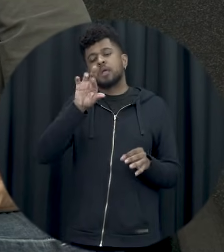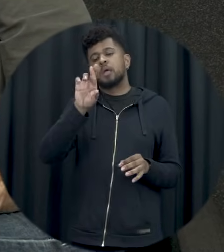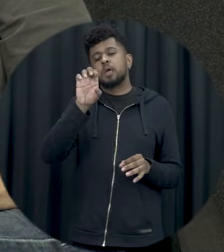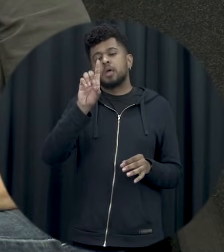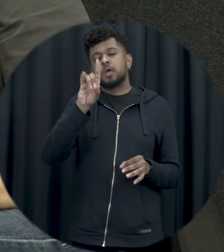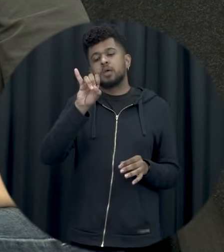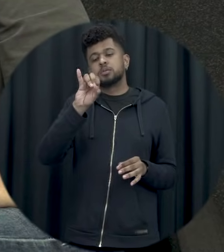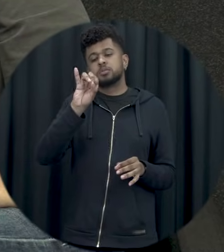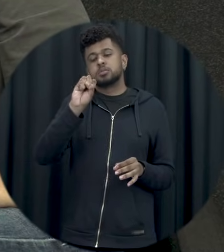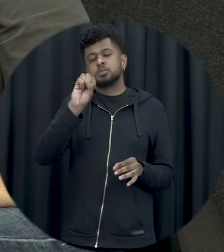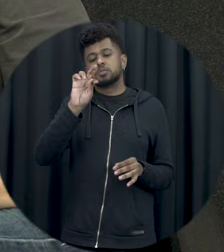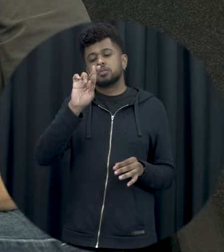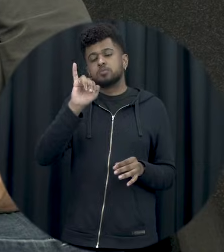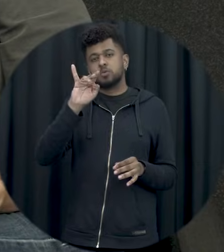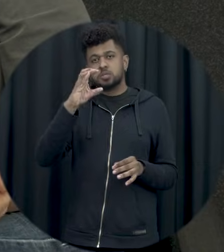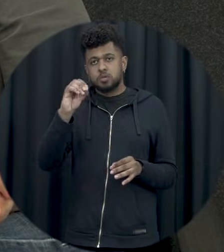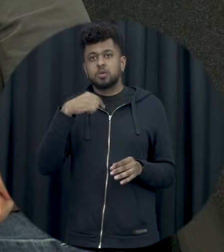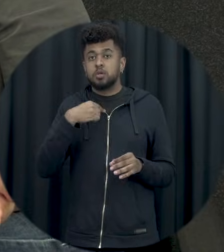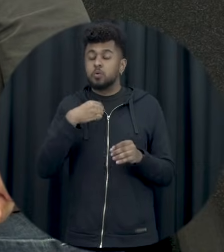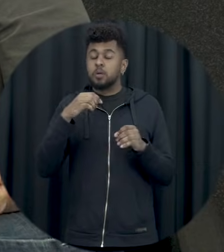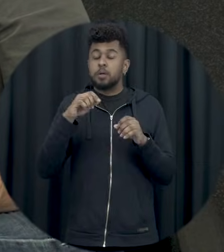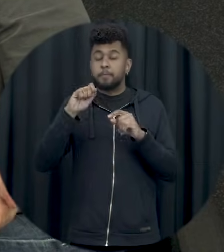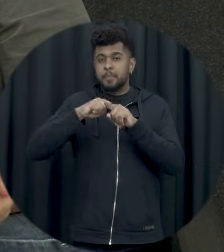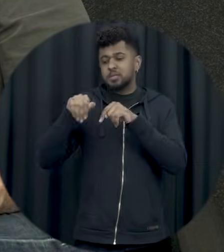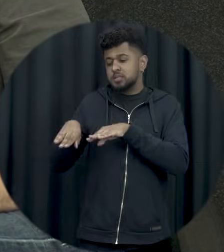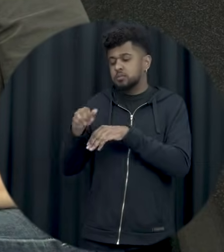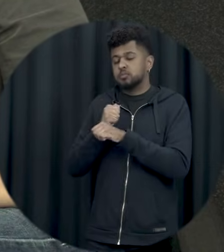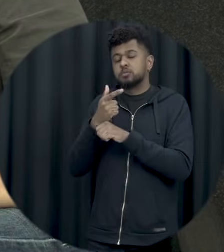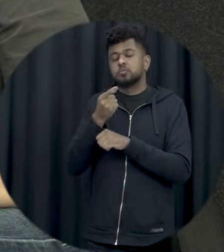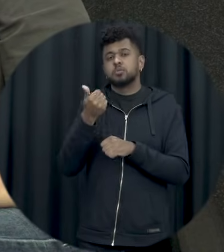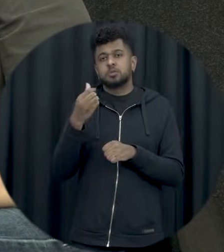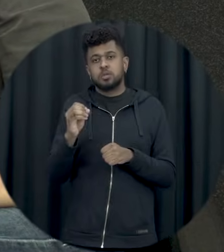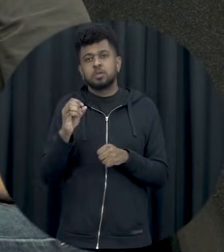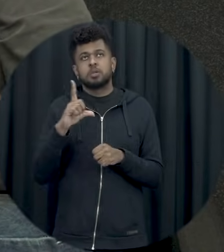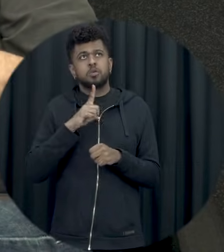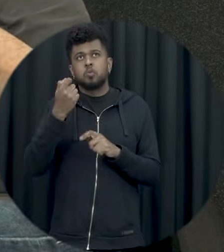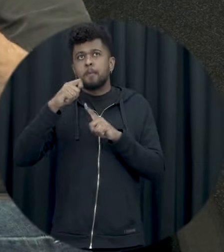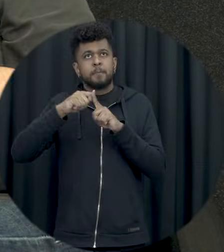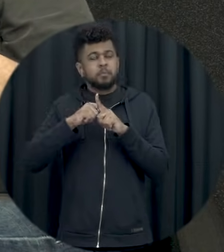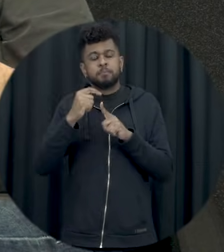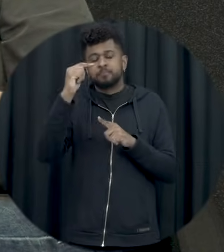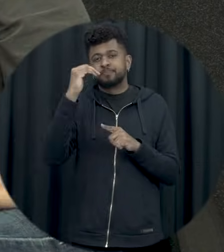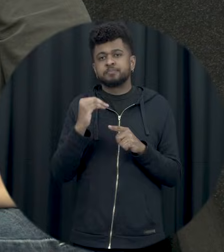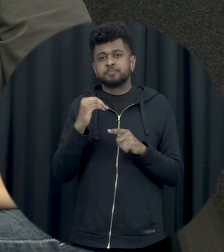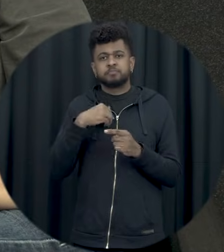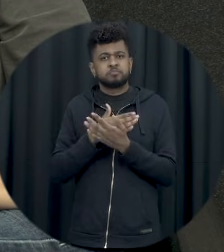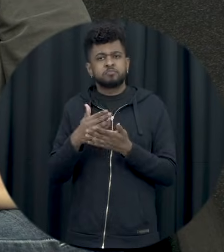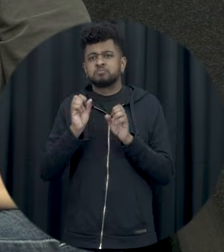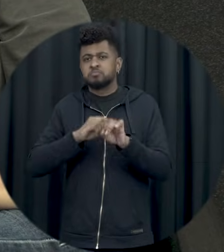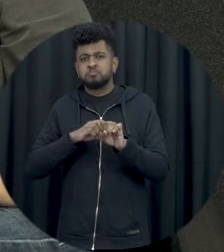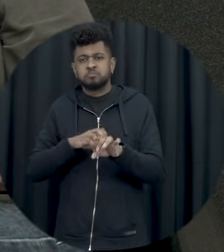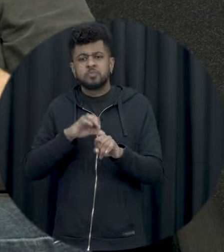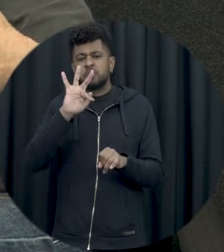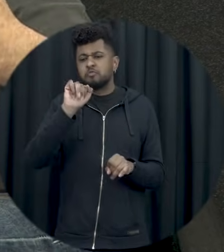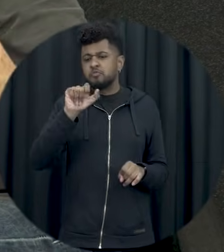Unila em setembro de 2010. As aulas tinham começado há menos de um mês. Comecei a dar aula de FAO